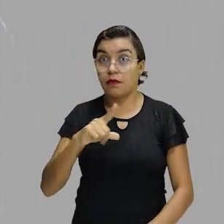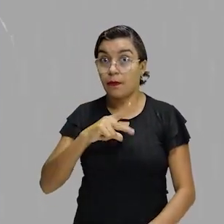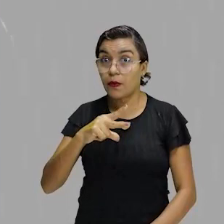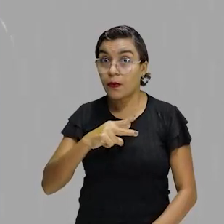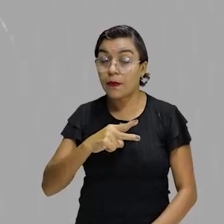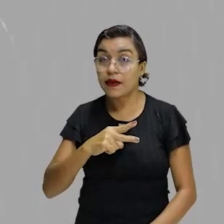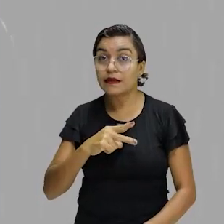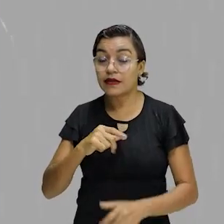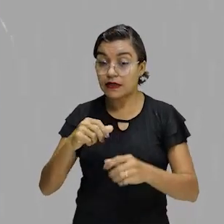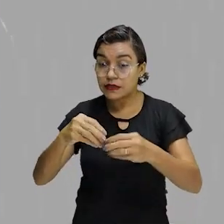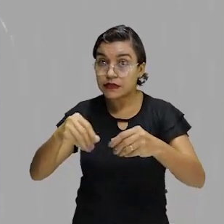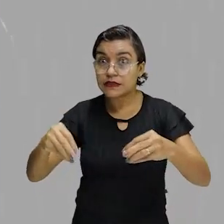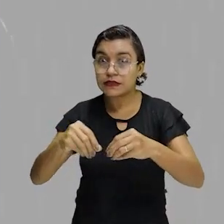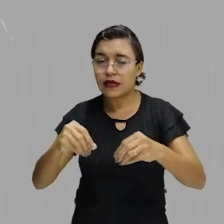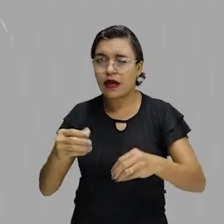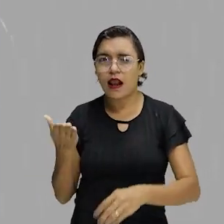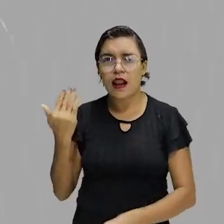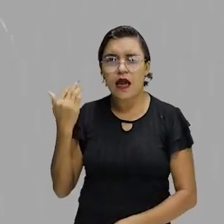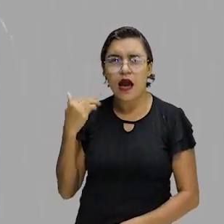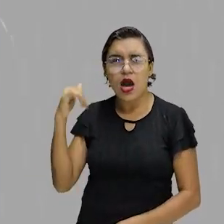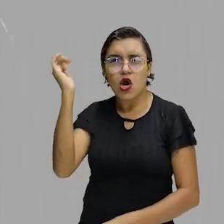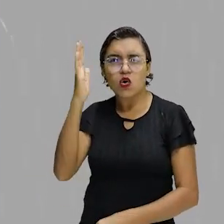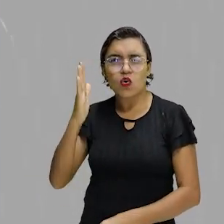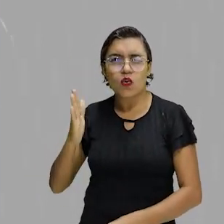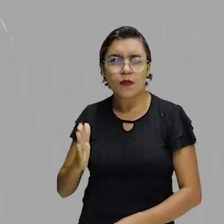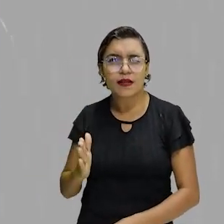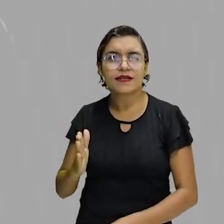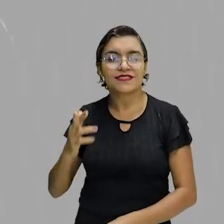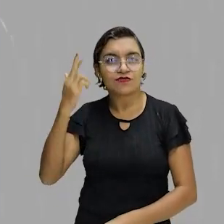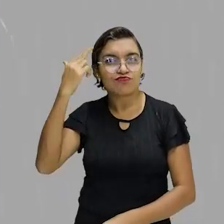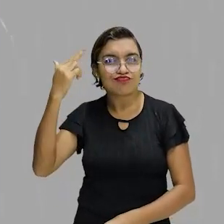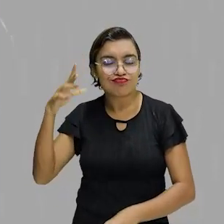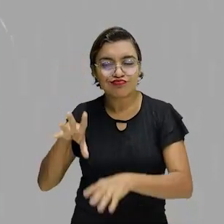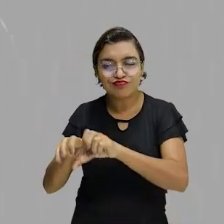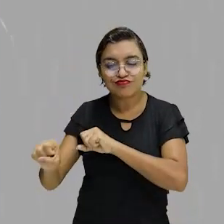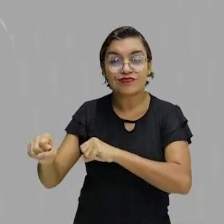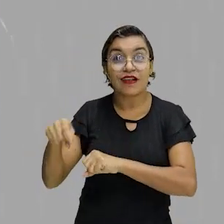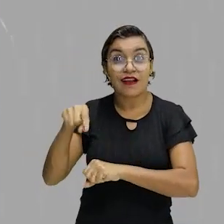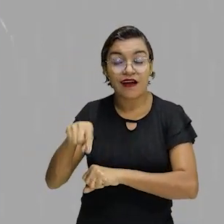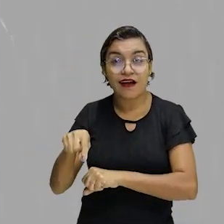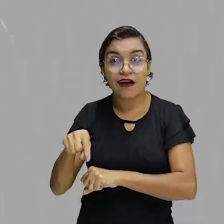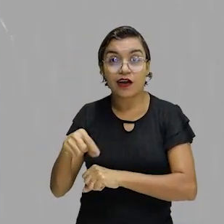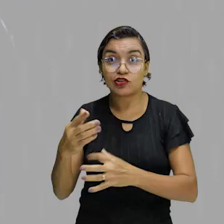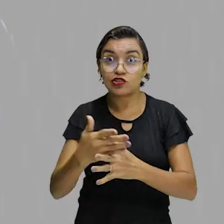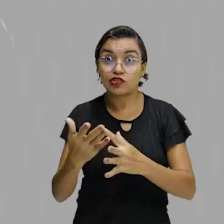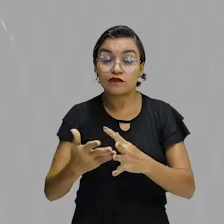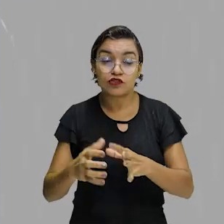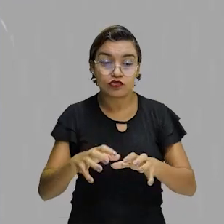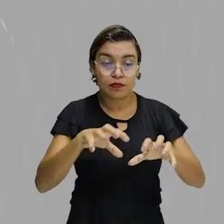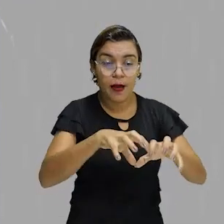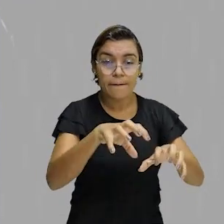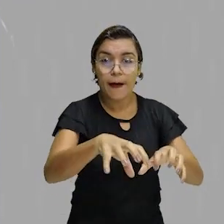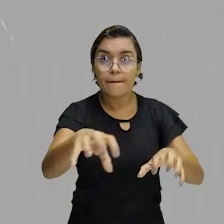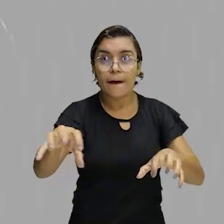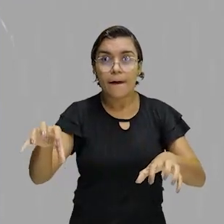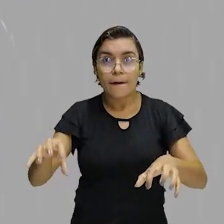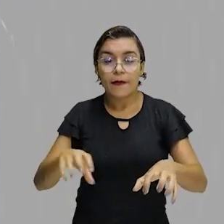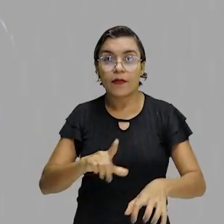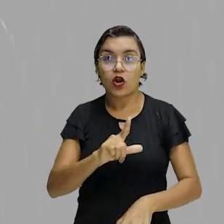Brasil começou a ser colonizado, você lembra das aulas de história do Brasil? O Brasil foi dividido em vários lotes, chamados de